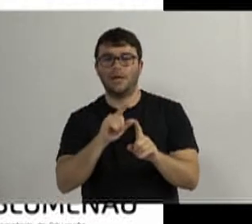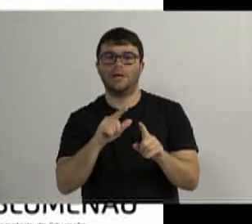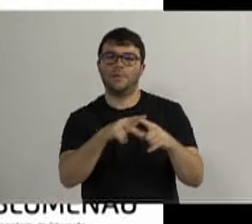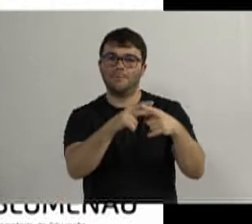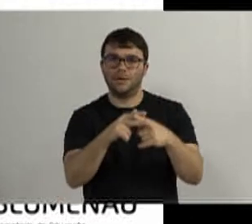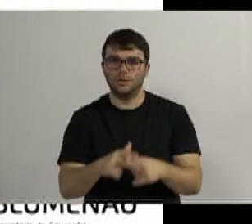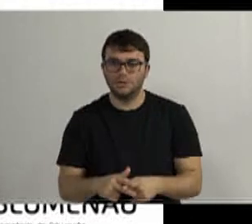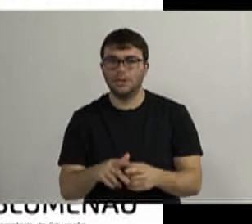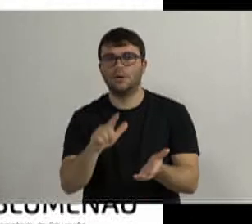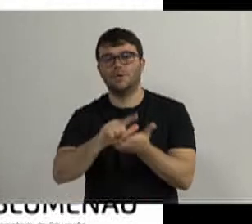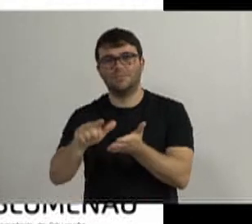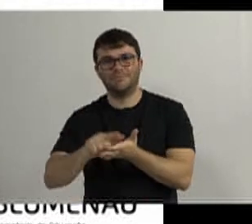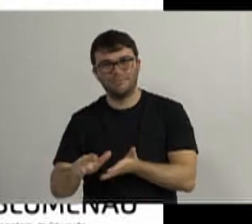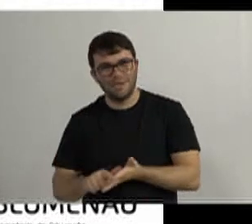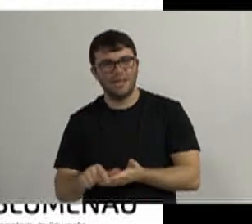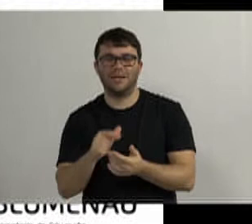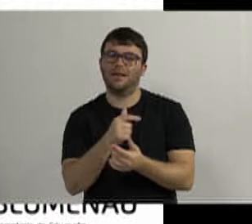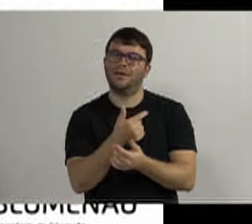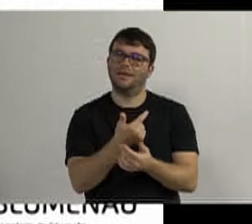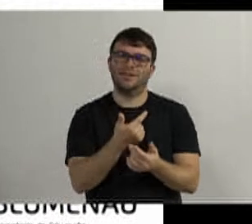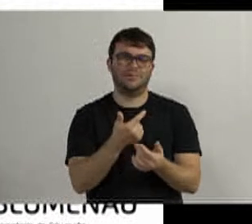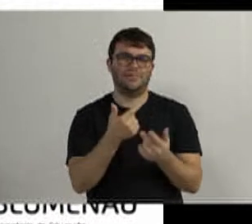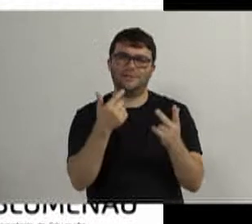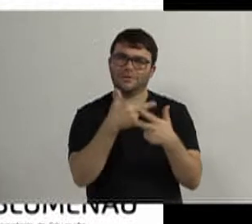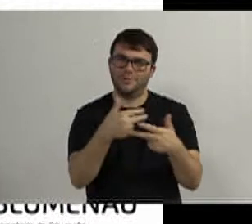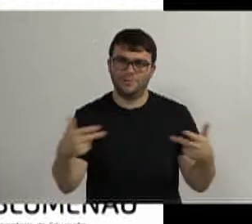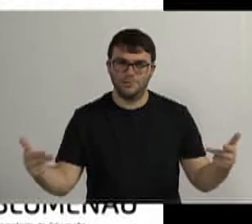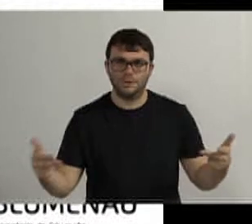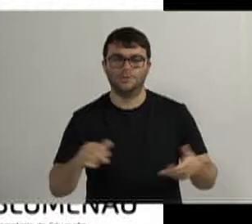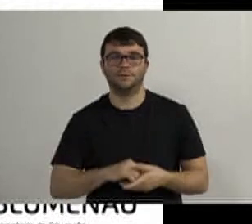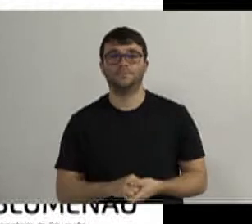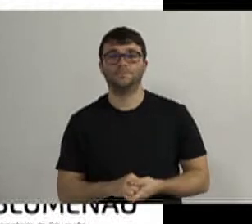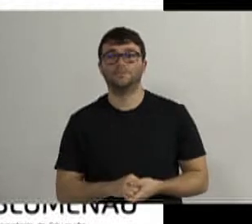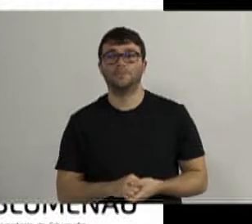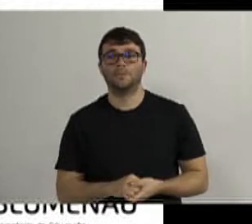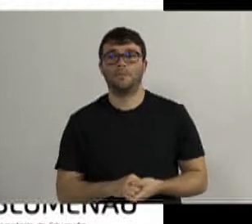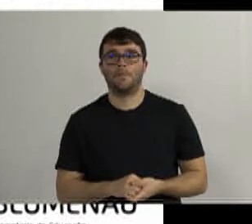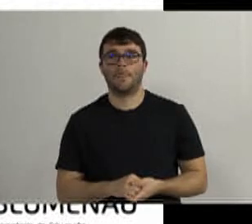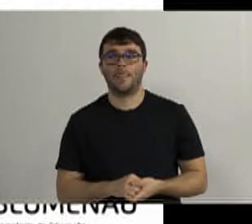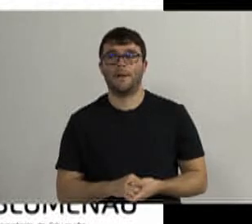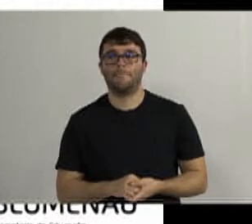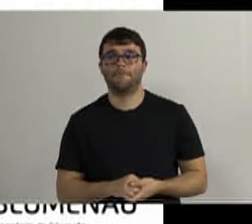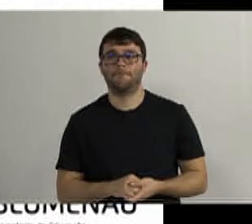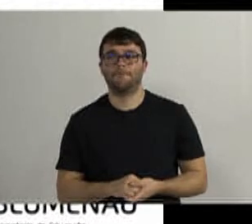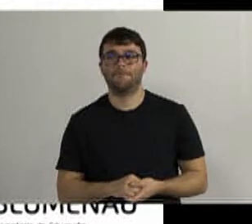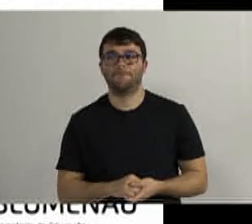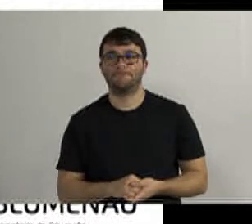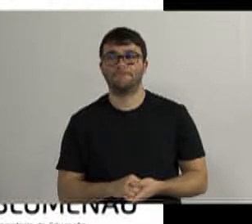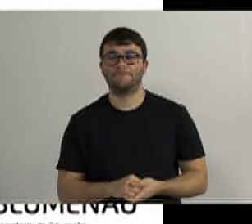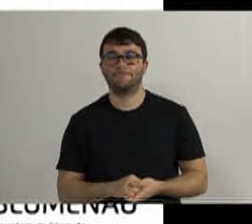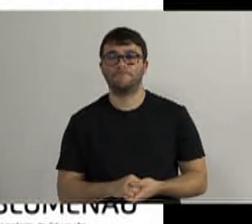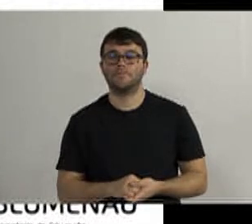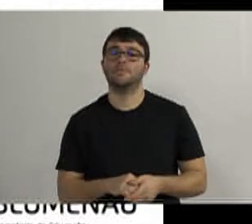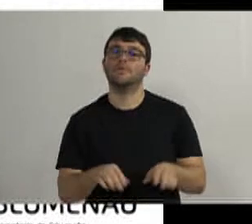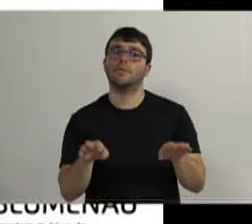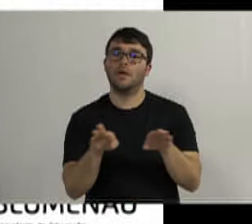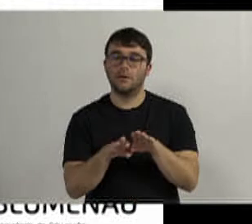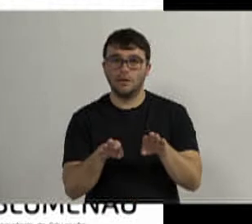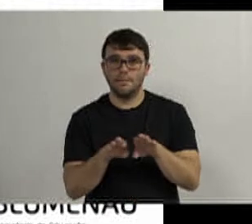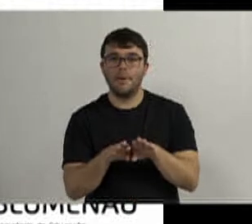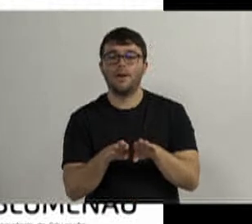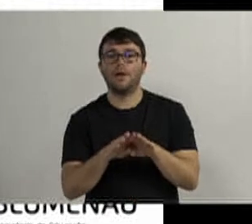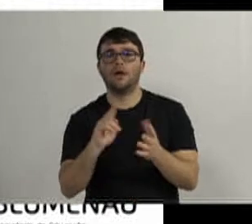da limpeza de fósforo manutenção da leitura do México e dedetização também tivemos a